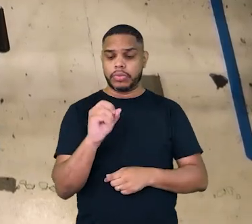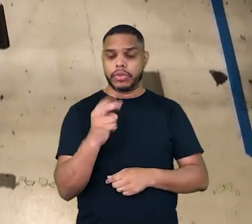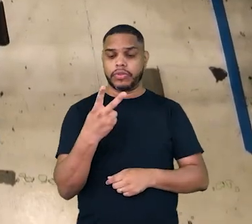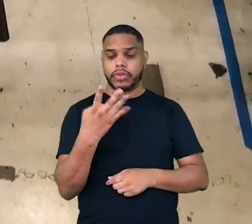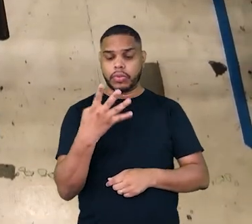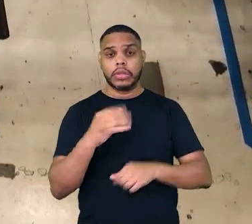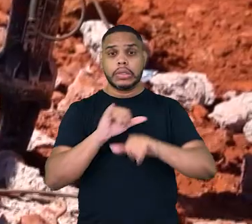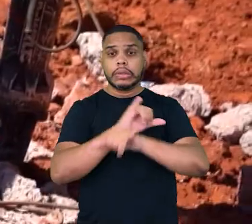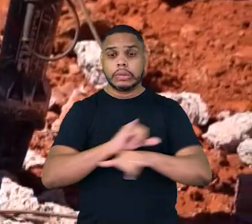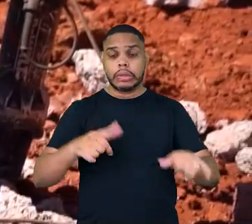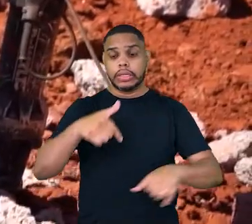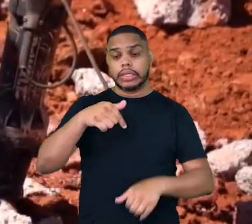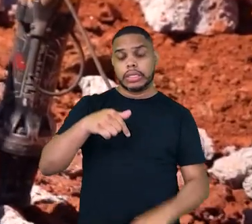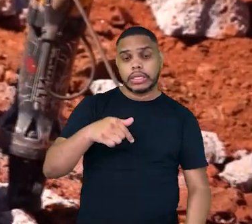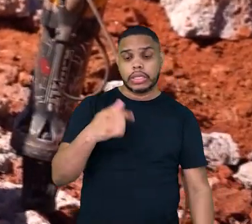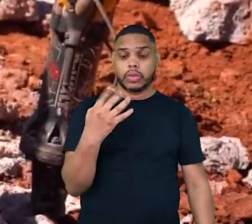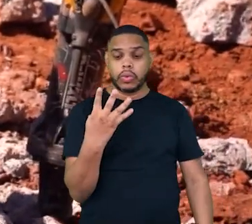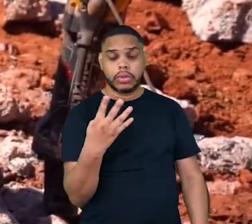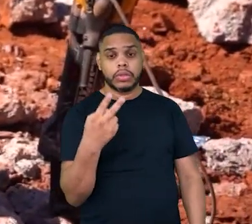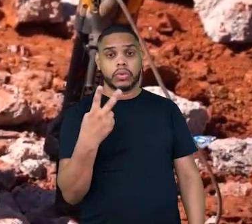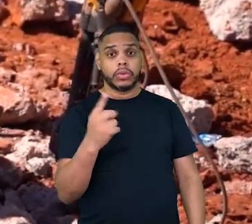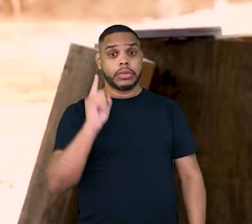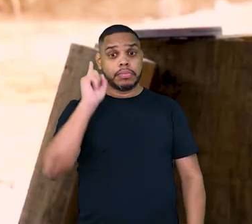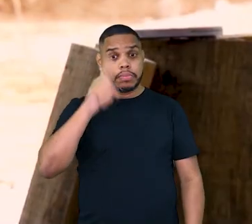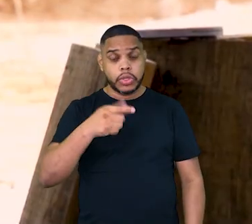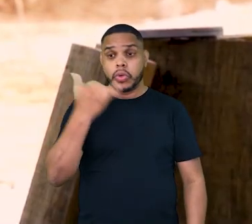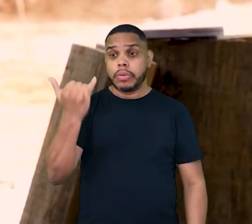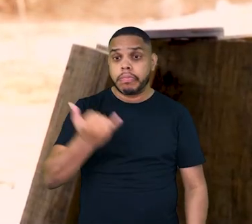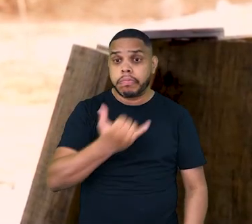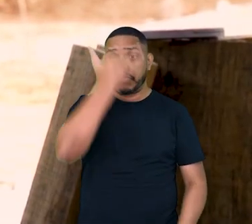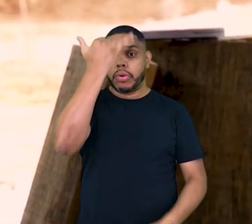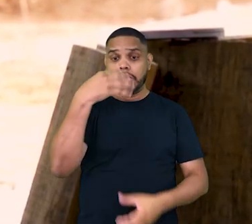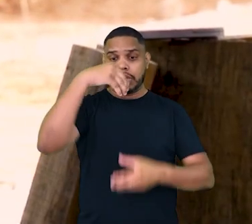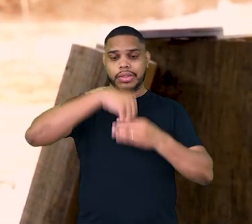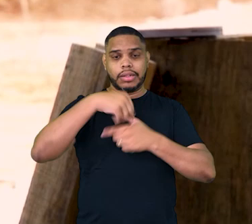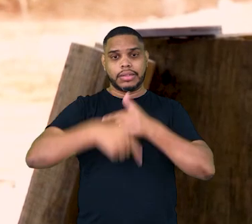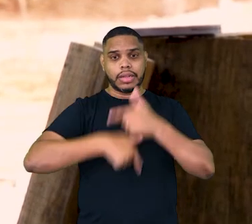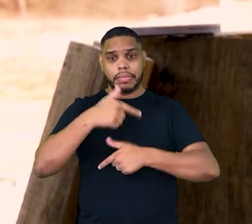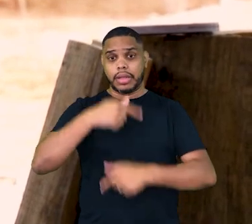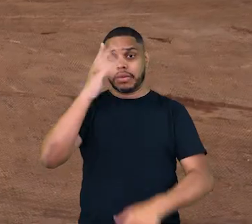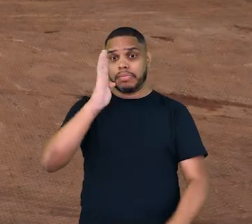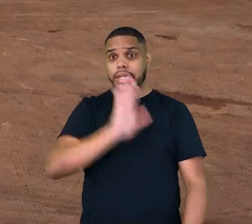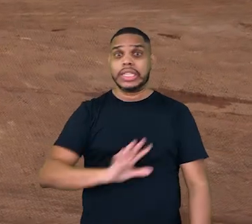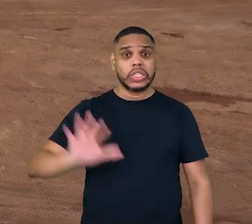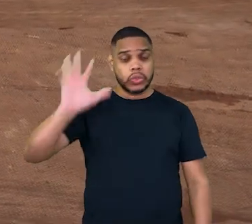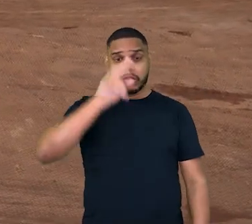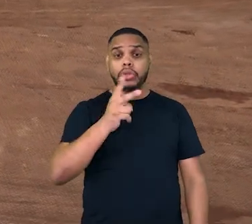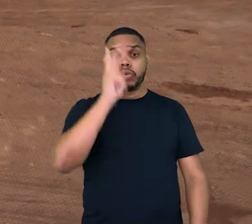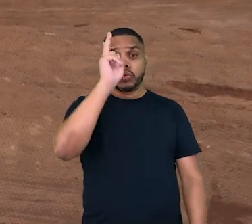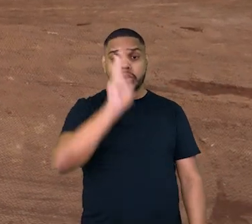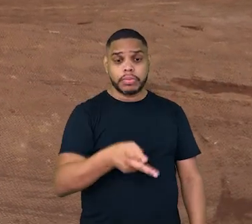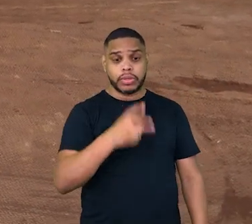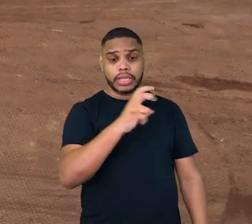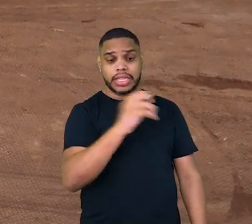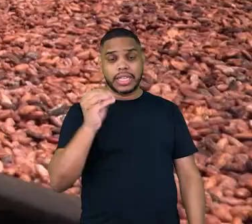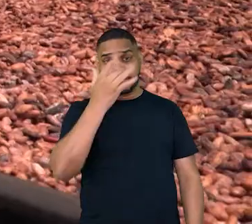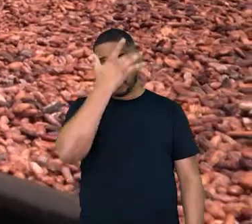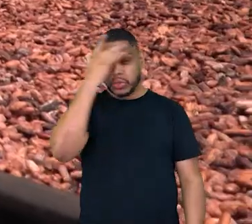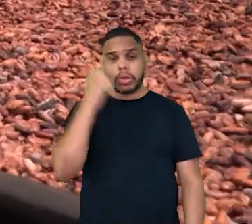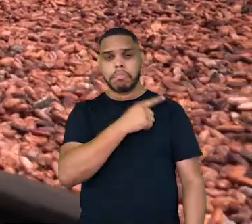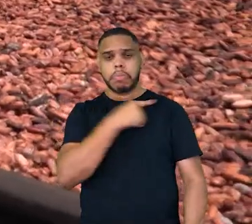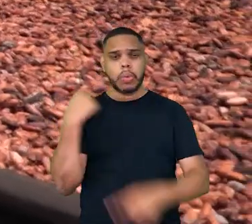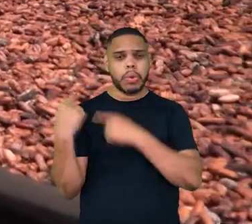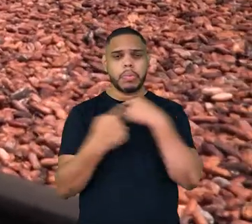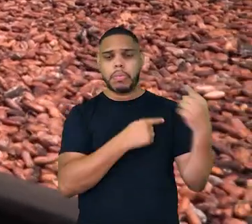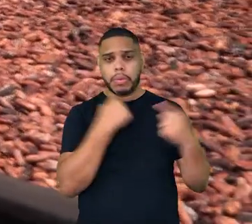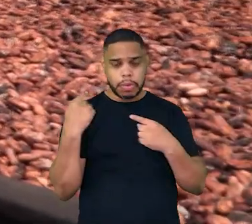foram notificados 742 mil acidentes laborais no país e quase 2.500 mortes no